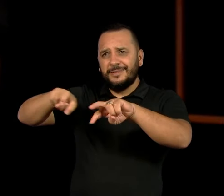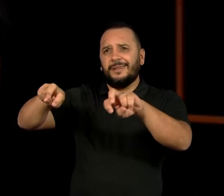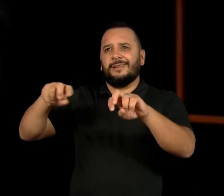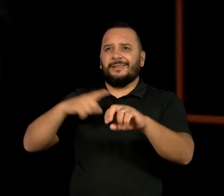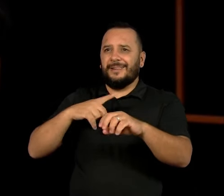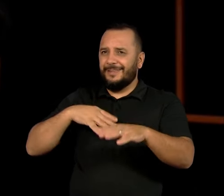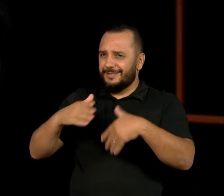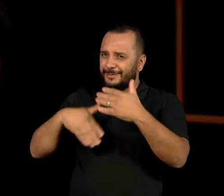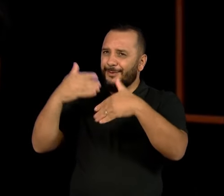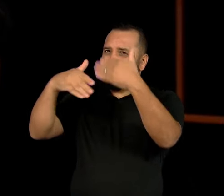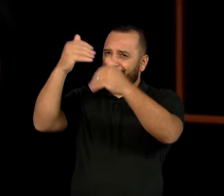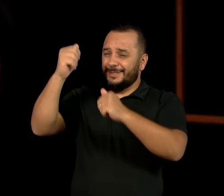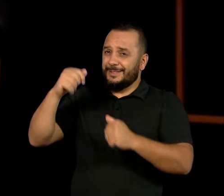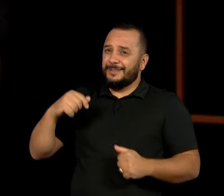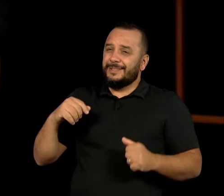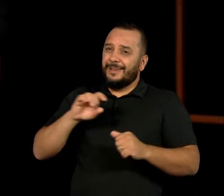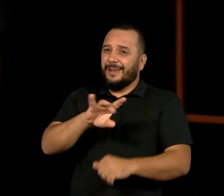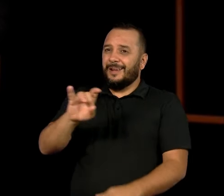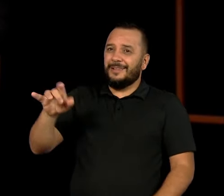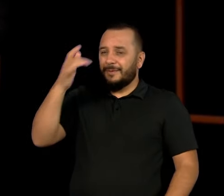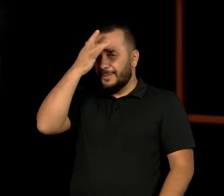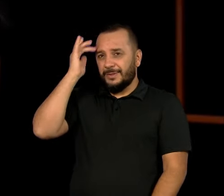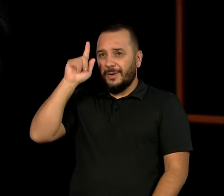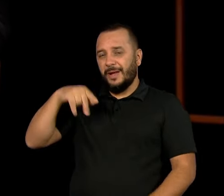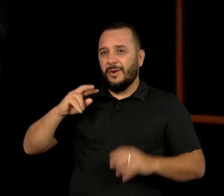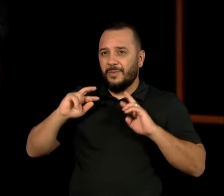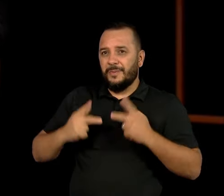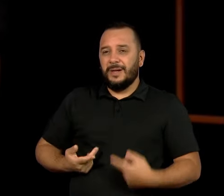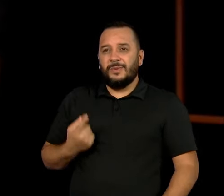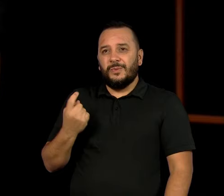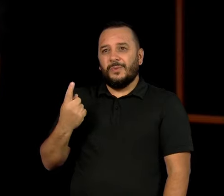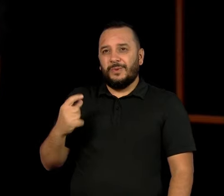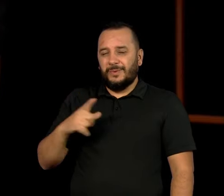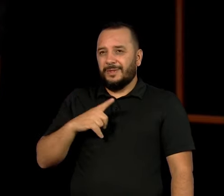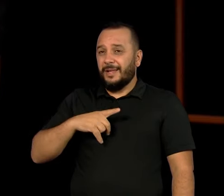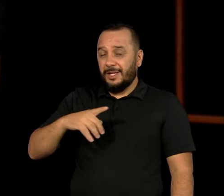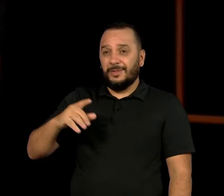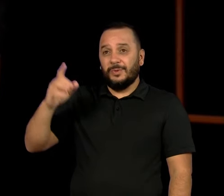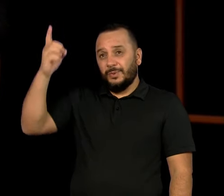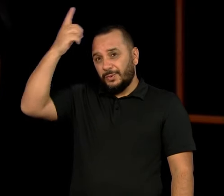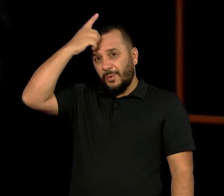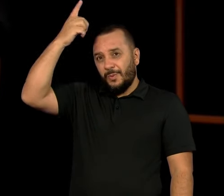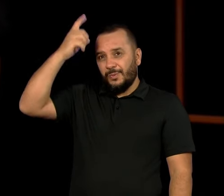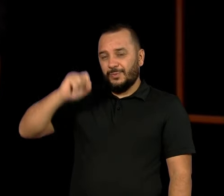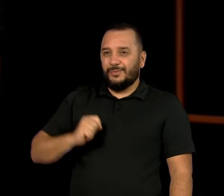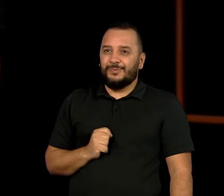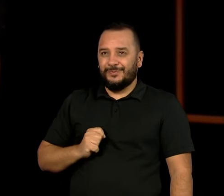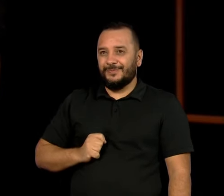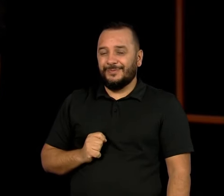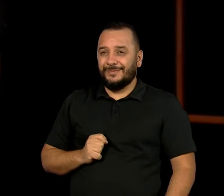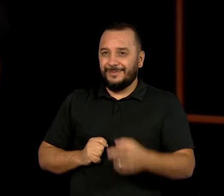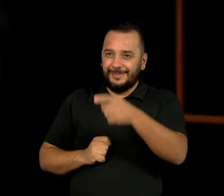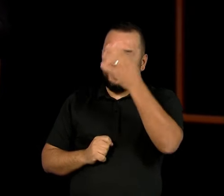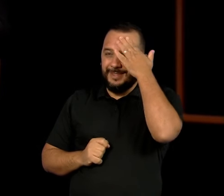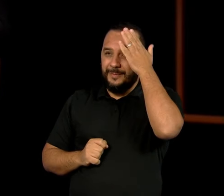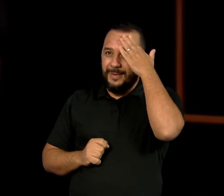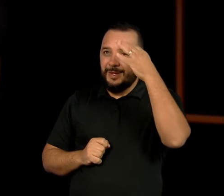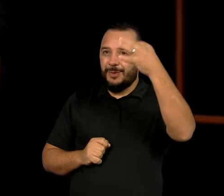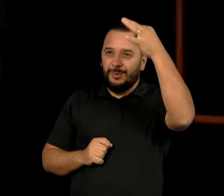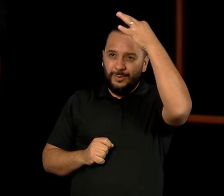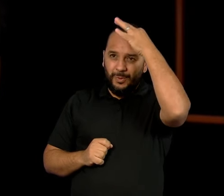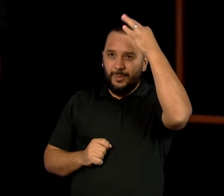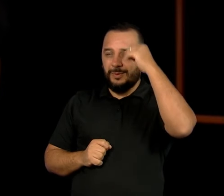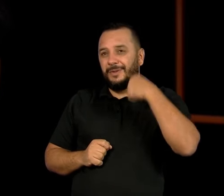desenvolvidos. Cada um de nós é um ser único, com dons, e reconhecer o seu próprio dom, aquilo que você pode fazer